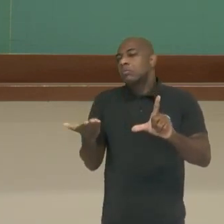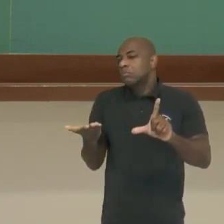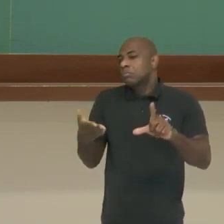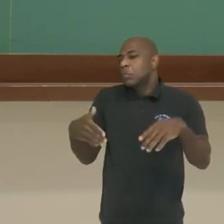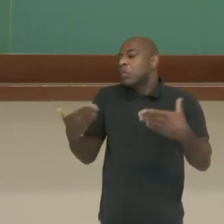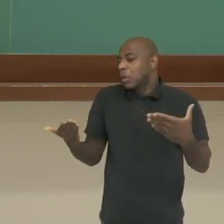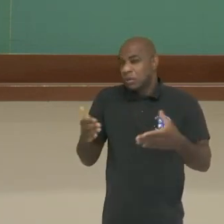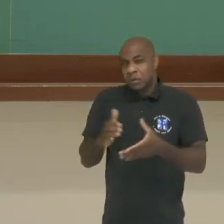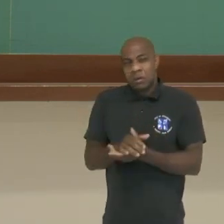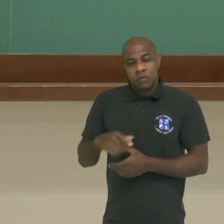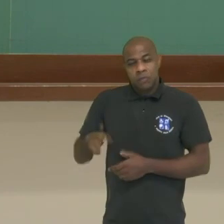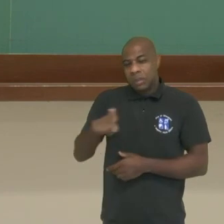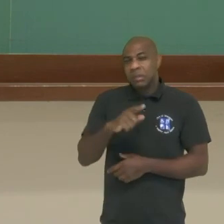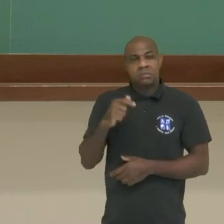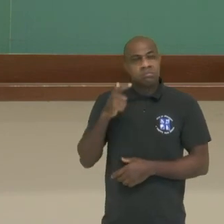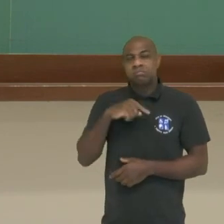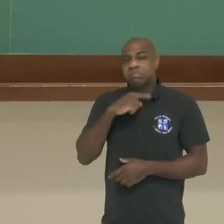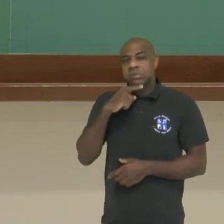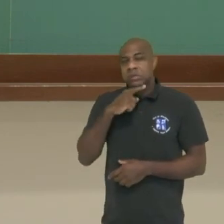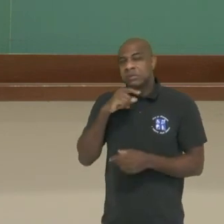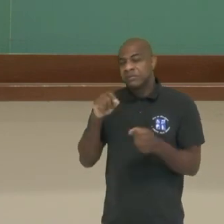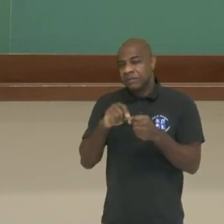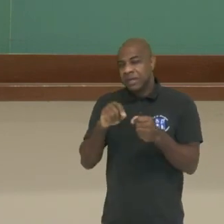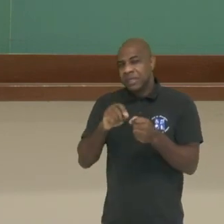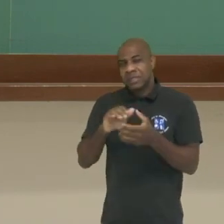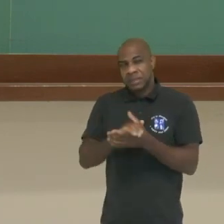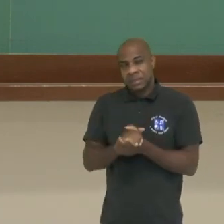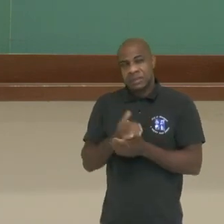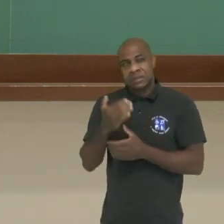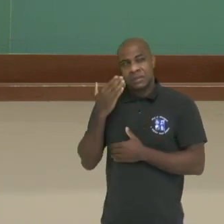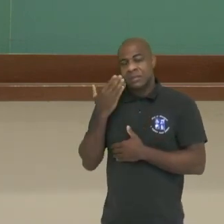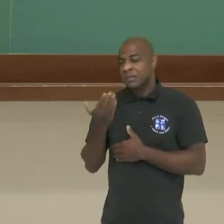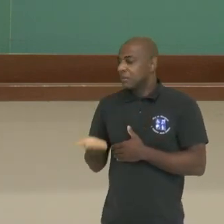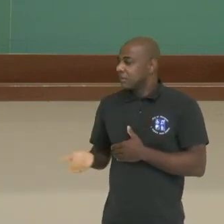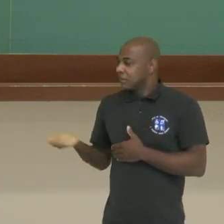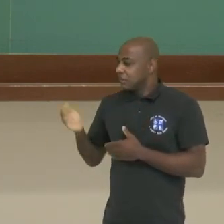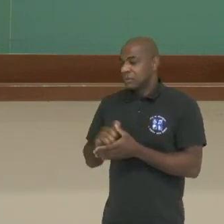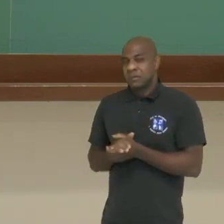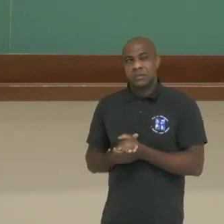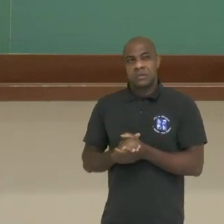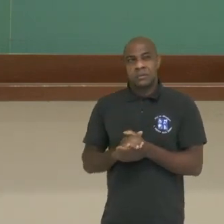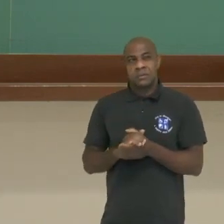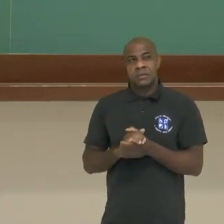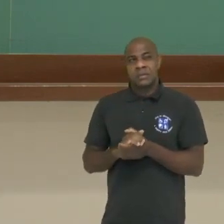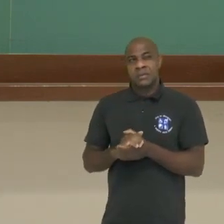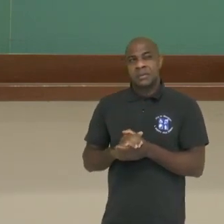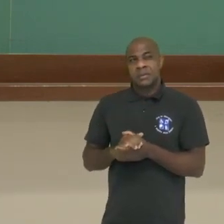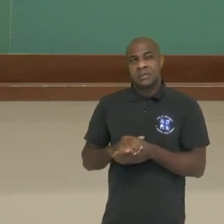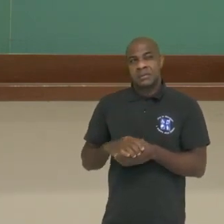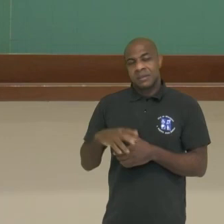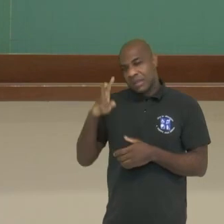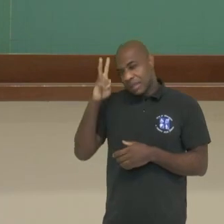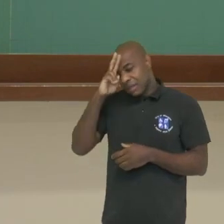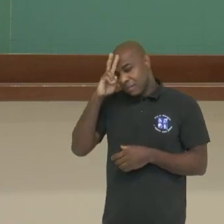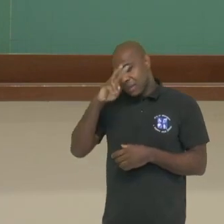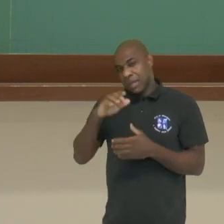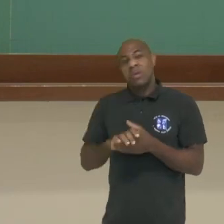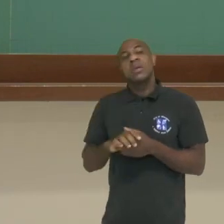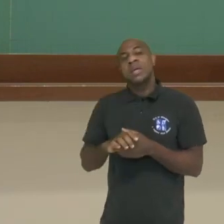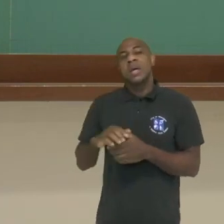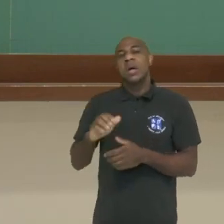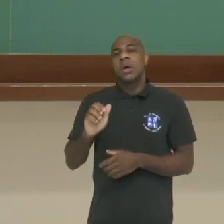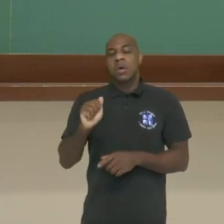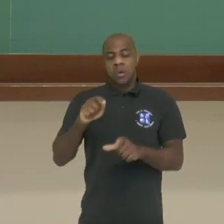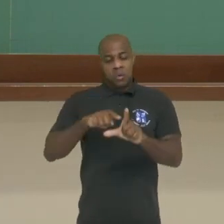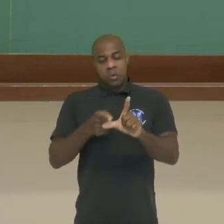que não está conseguindo fazer essa redução ao primeiro quadrante, porque quando está a redução do primeiro quadrante, só você lembrar os ângulos fundamentais,